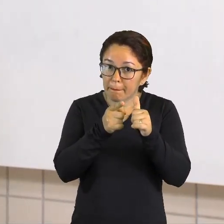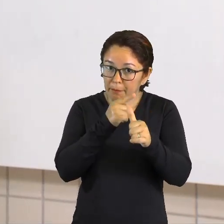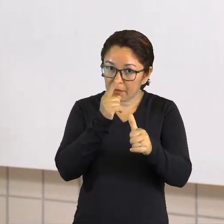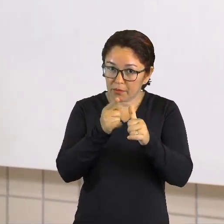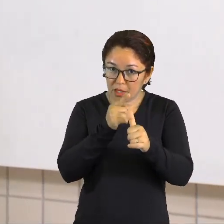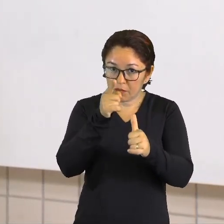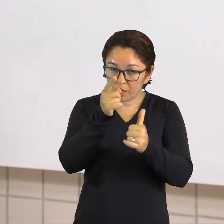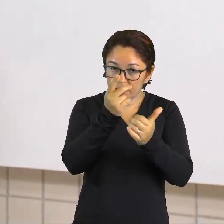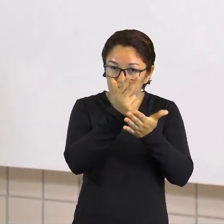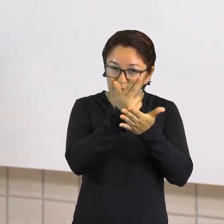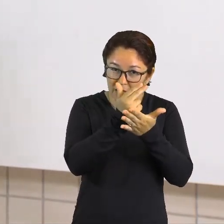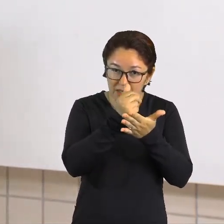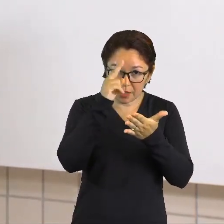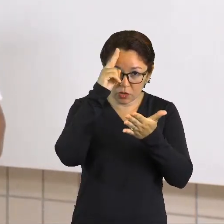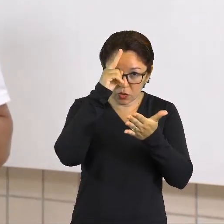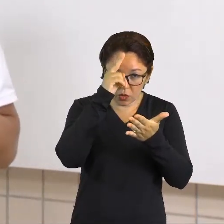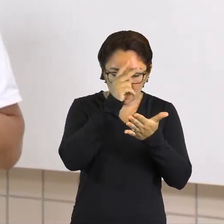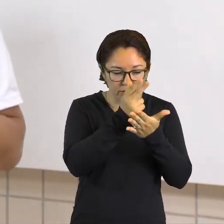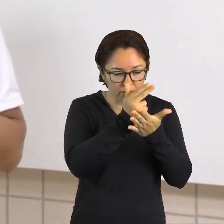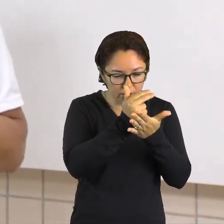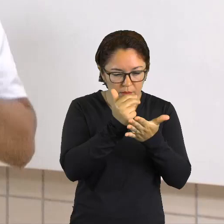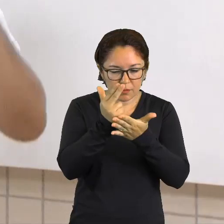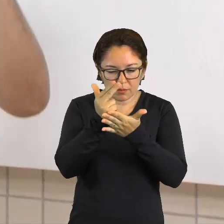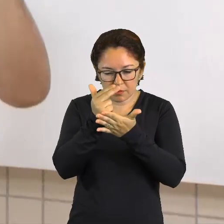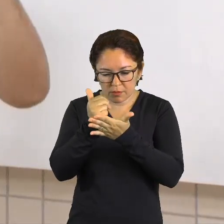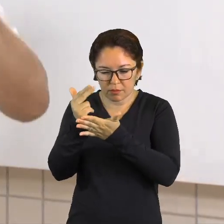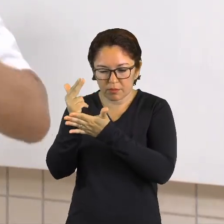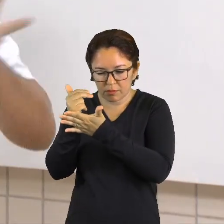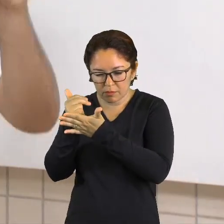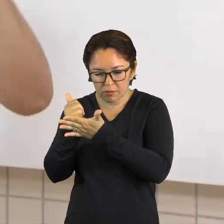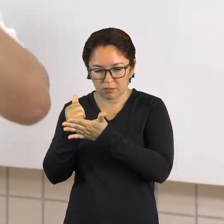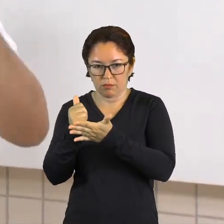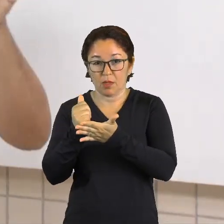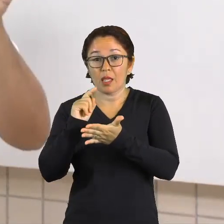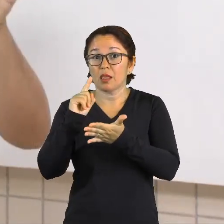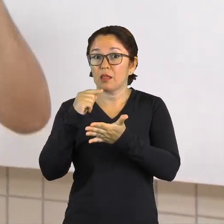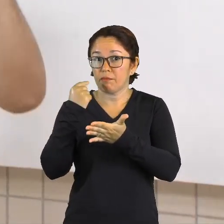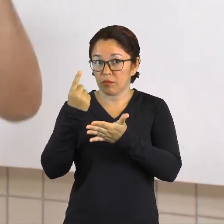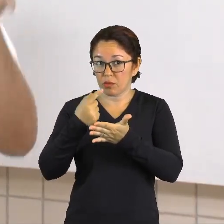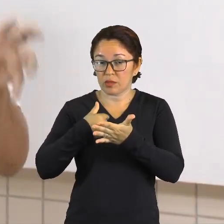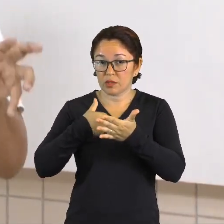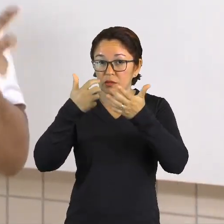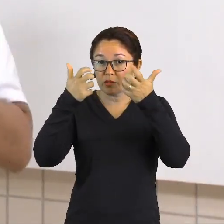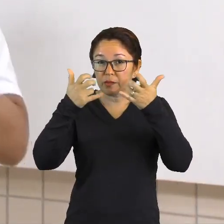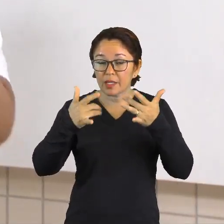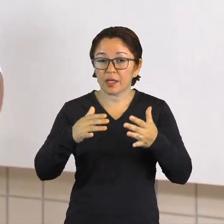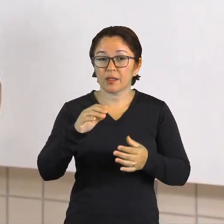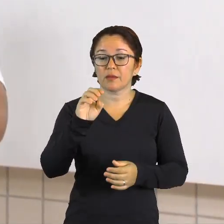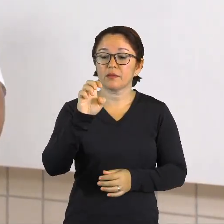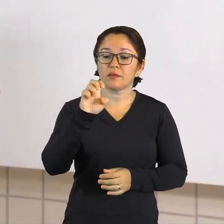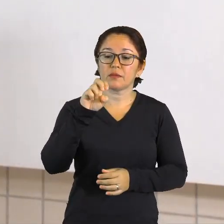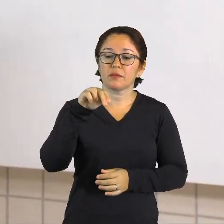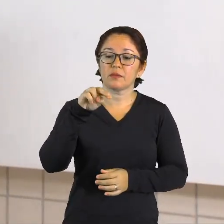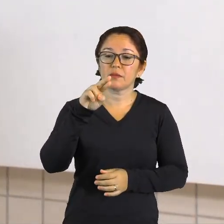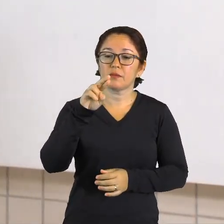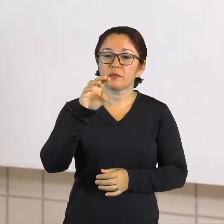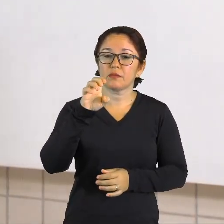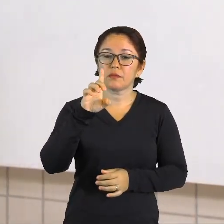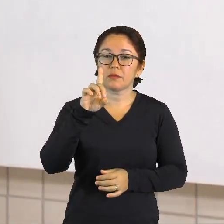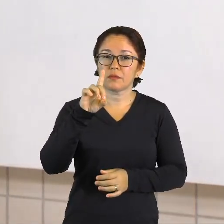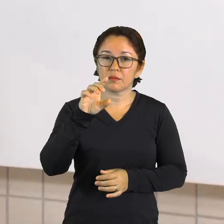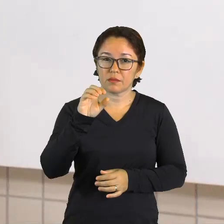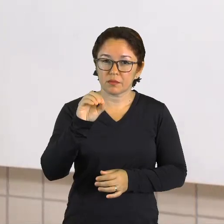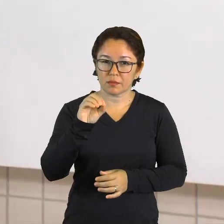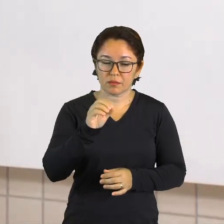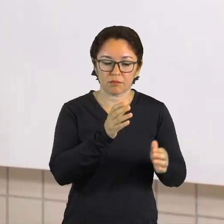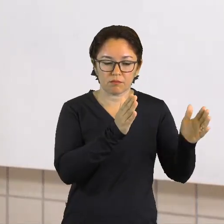ó, de todo o enredo da história, tá? O primeiro momento ali você vai desenhar, depois o segundo. Tipo, o